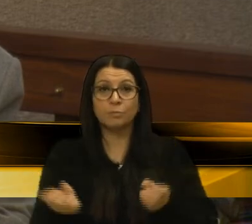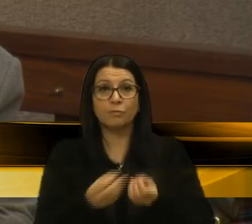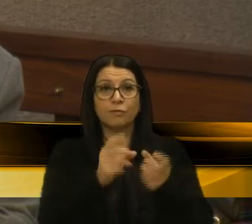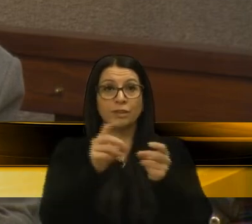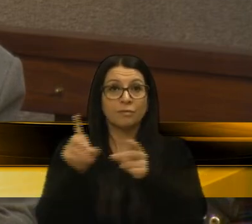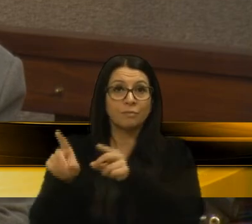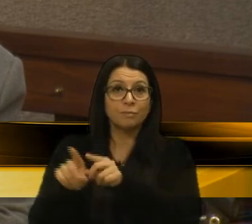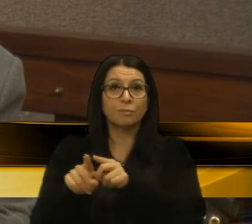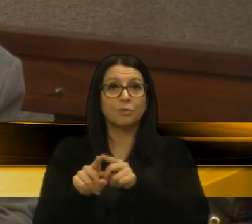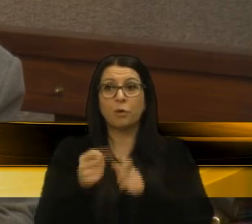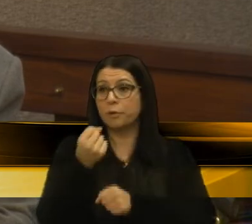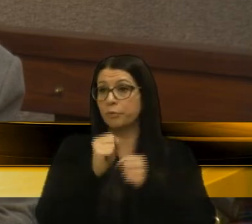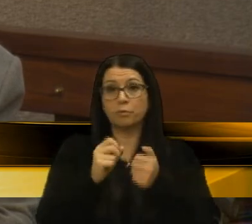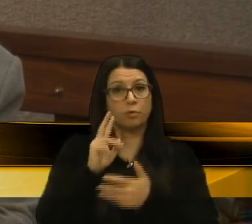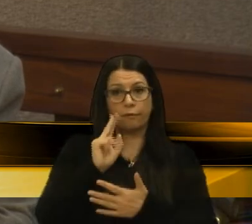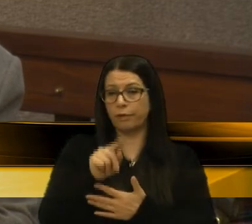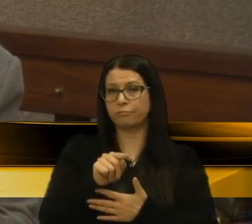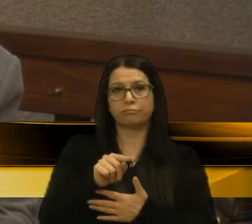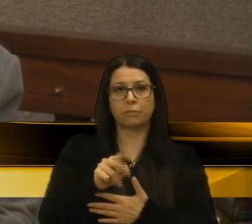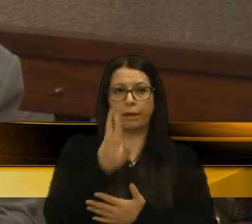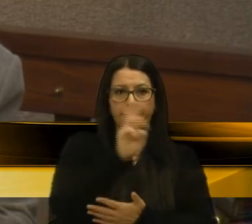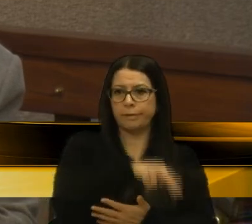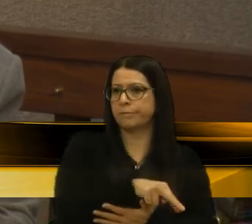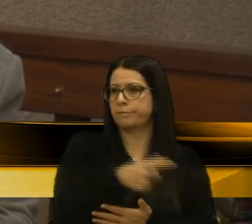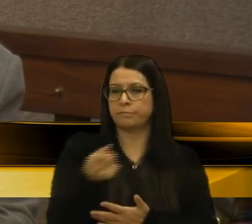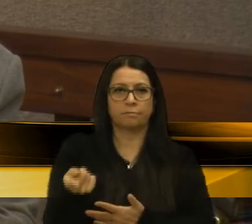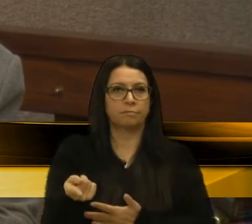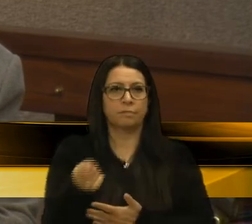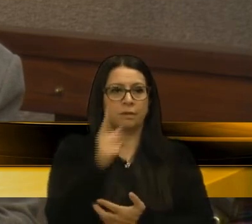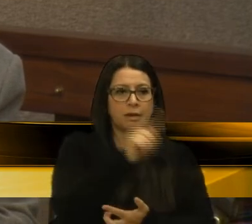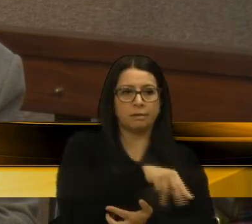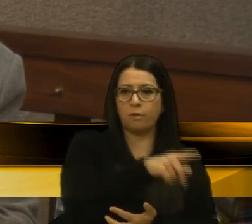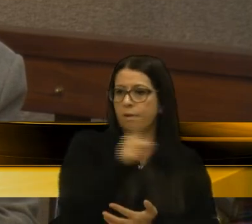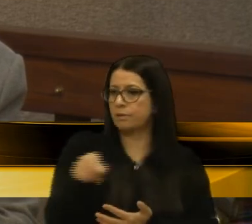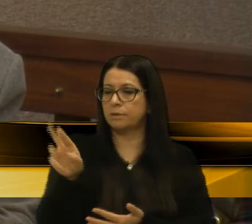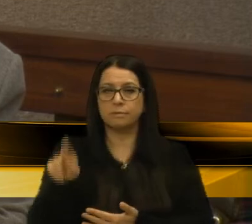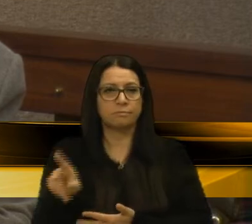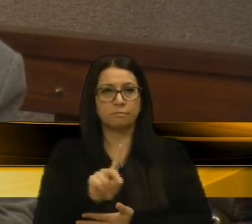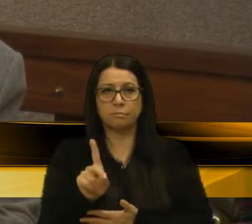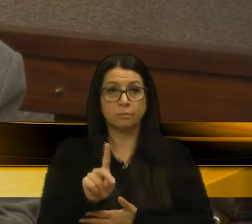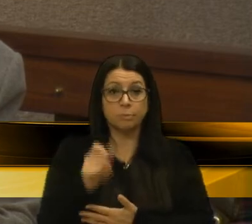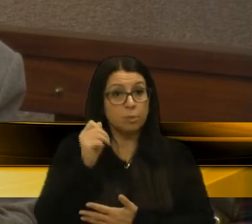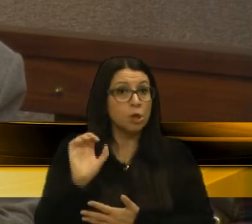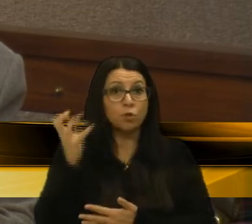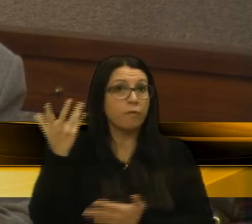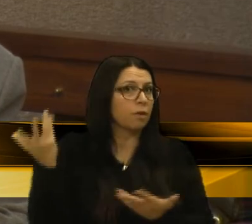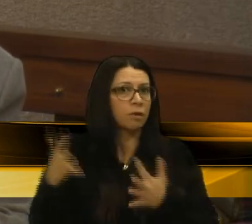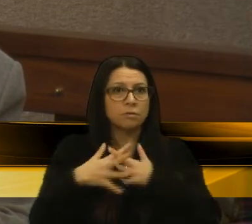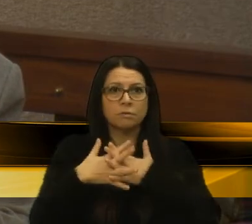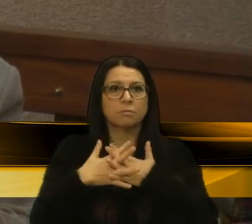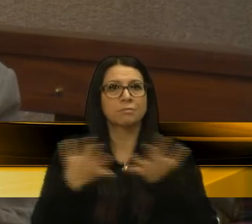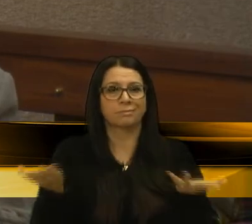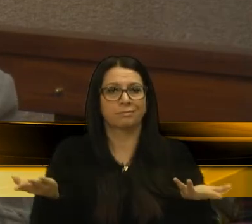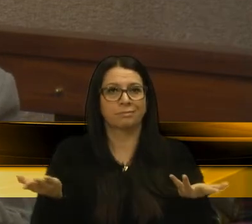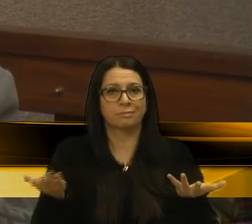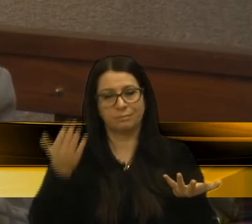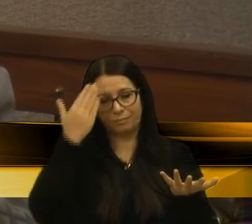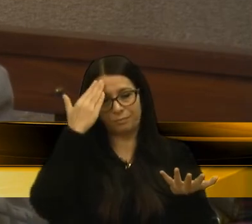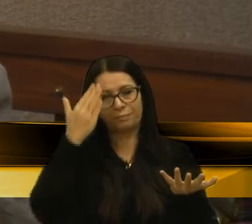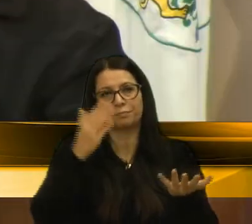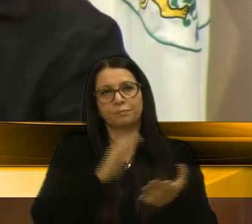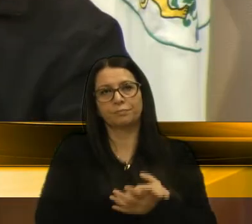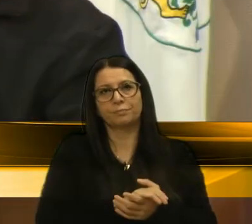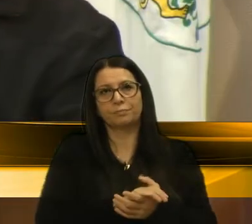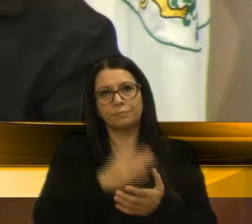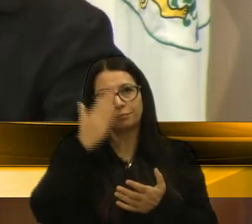ou indústria, que eu não venho aqui dar razão para A ou B, mas nós precisamos resolver esse imbróglio. Obrigado pela parte.